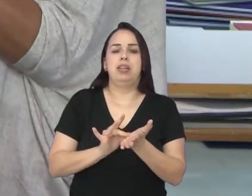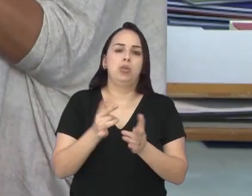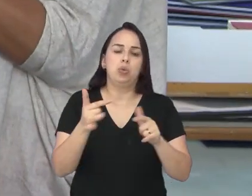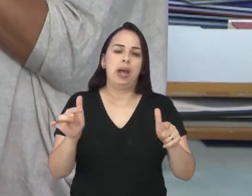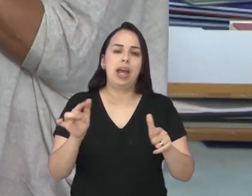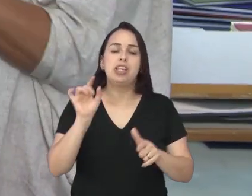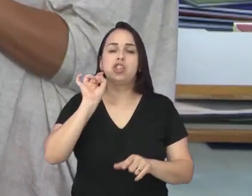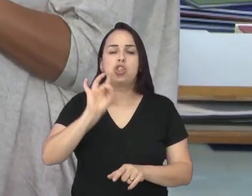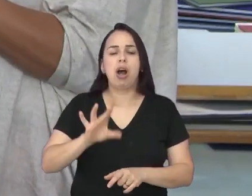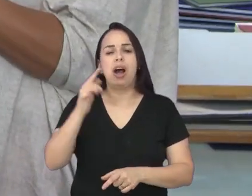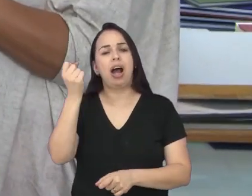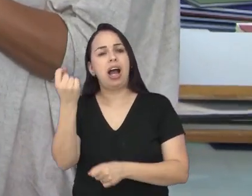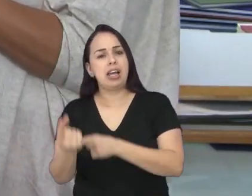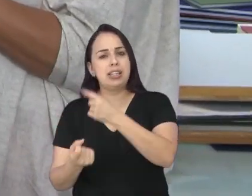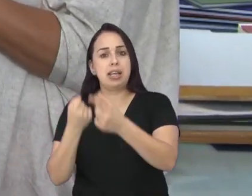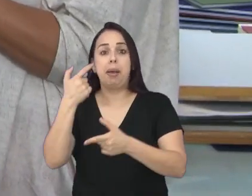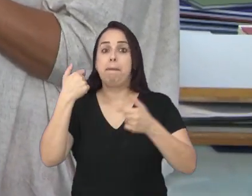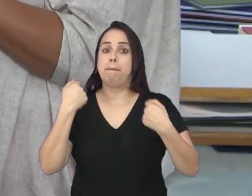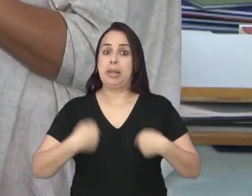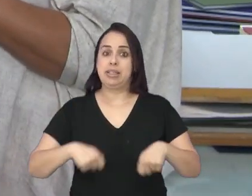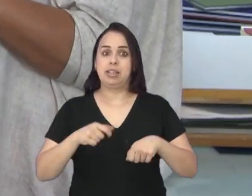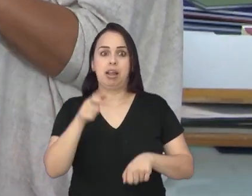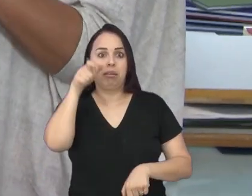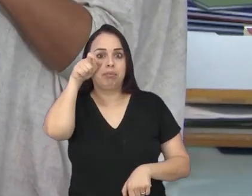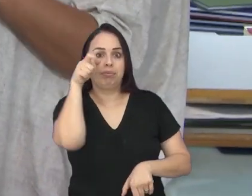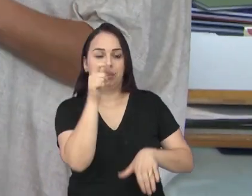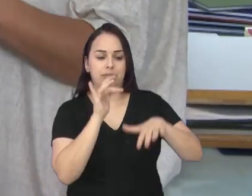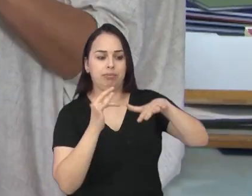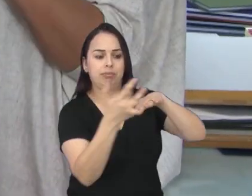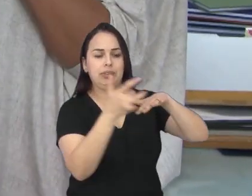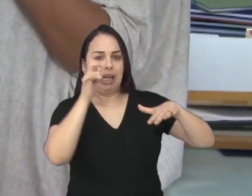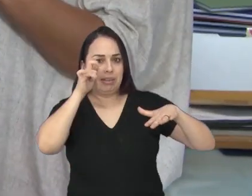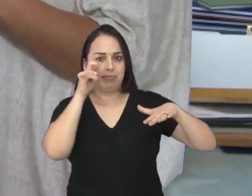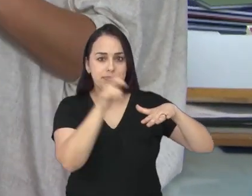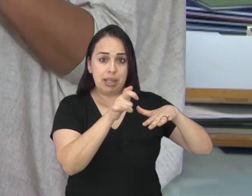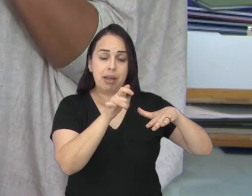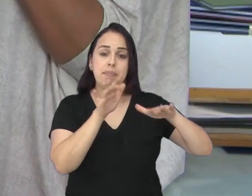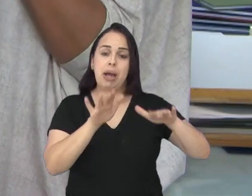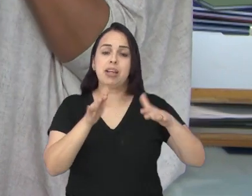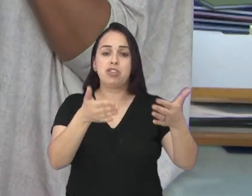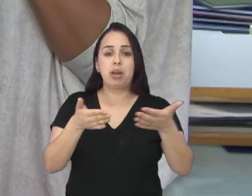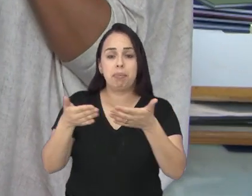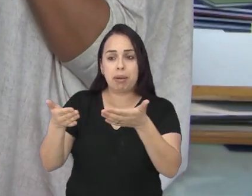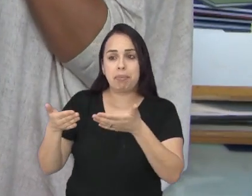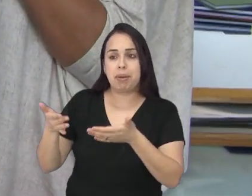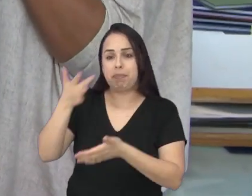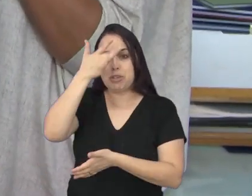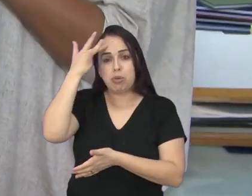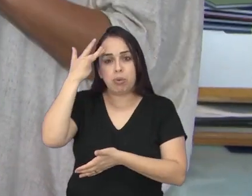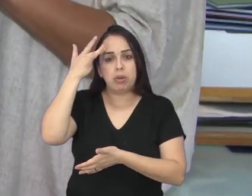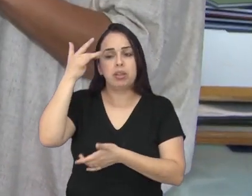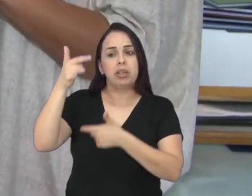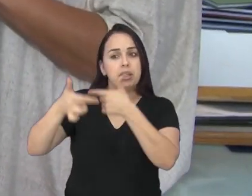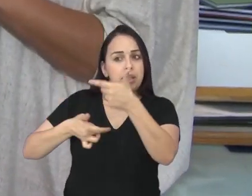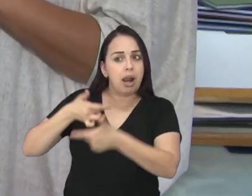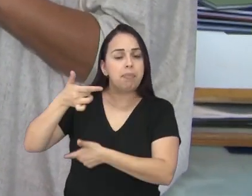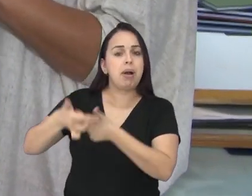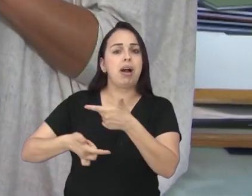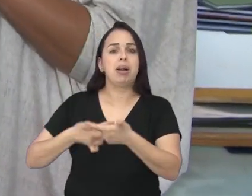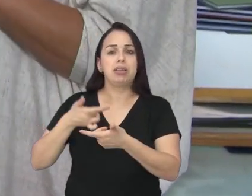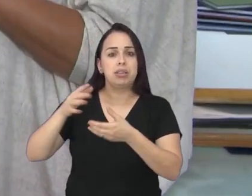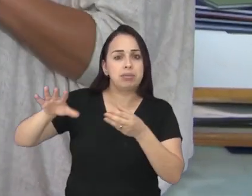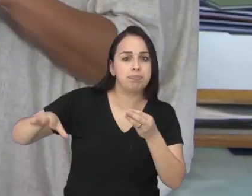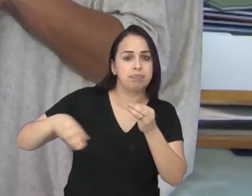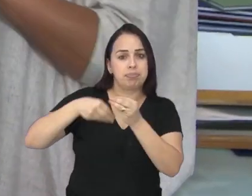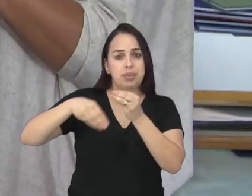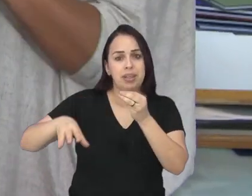acontecem de vez em quando, então tem que acompanhar na rede social, mas trazer pessoas que tenham um trabalho que agregue e